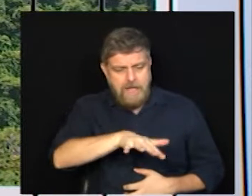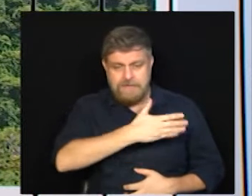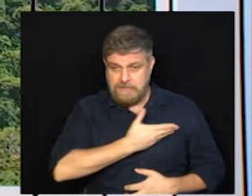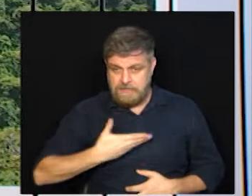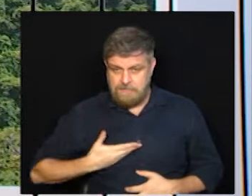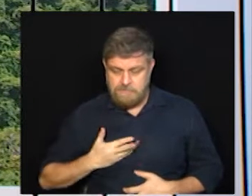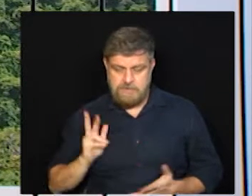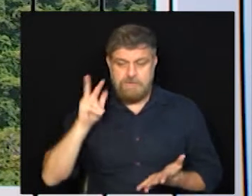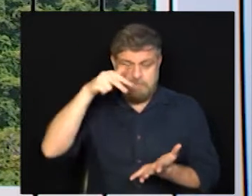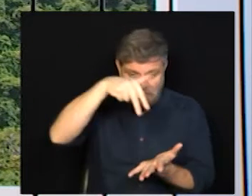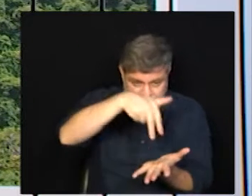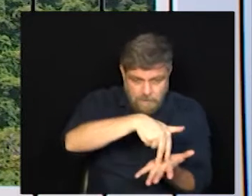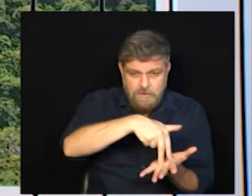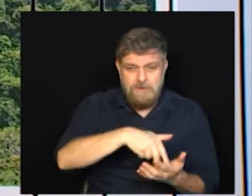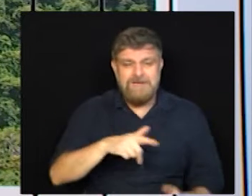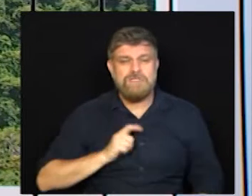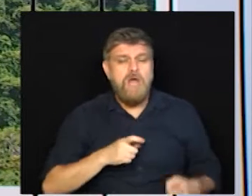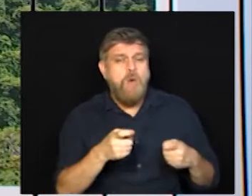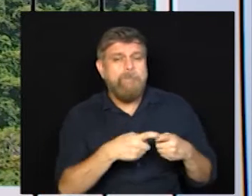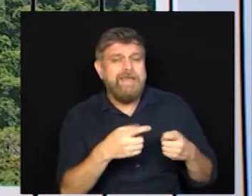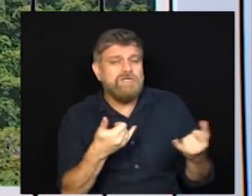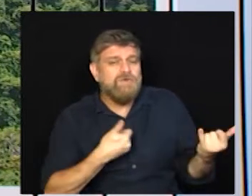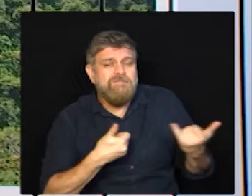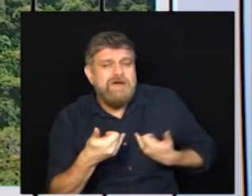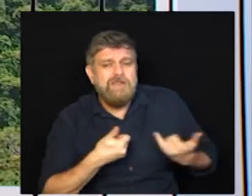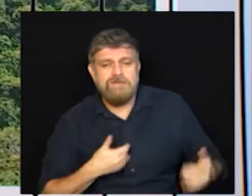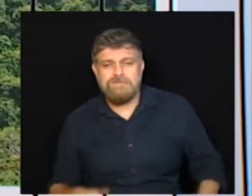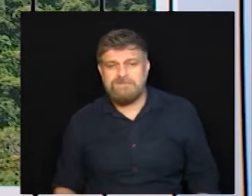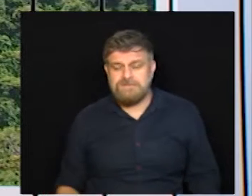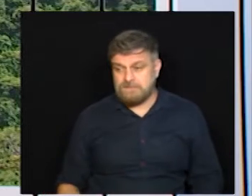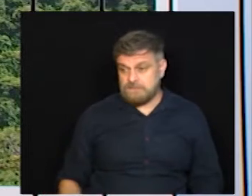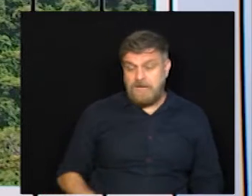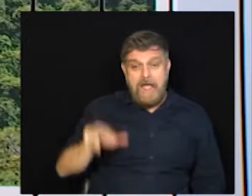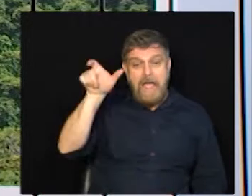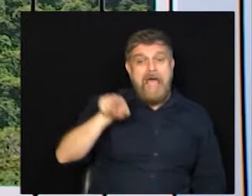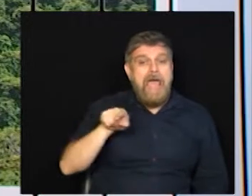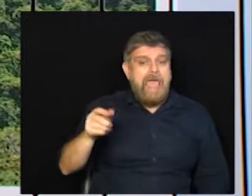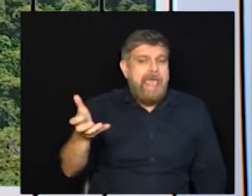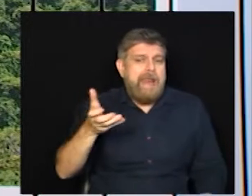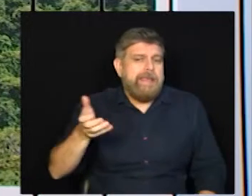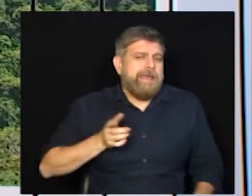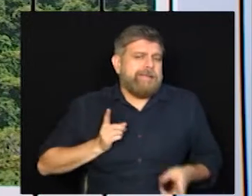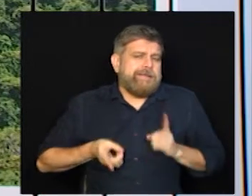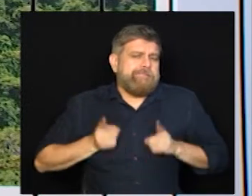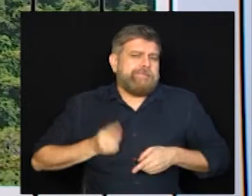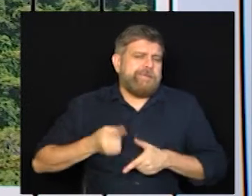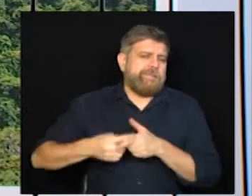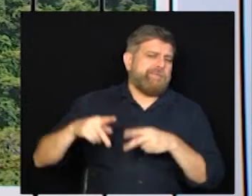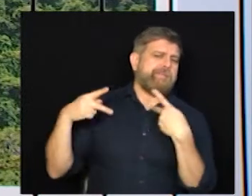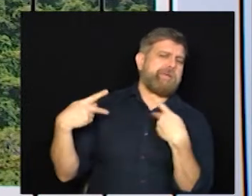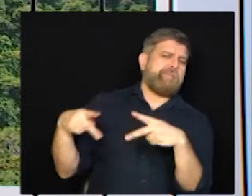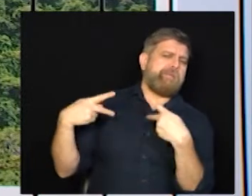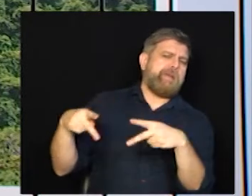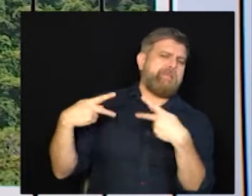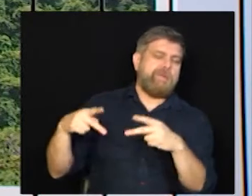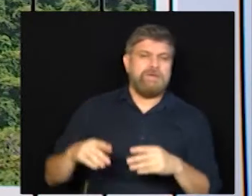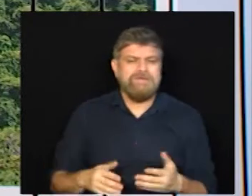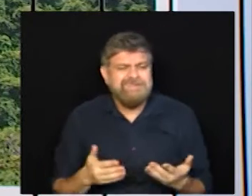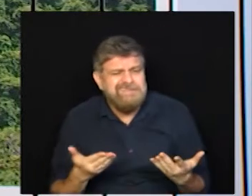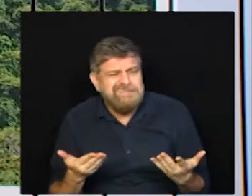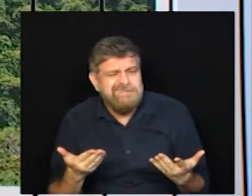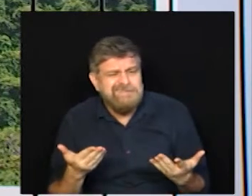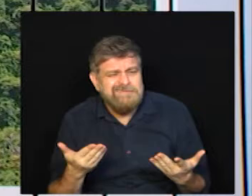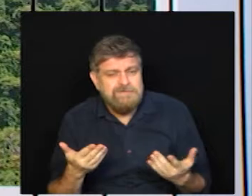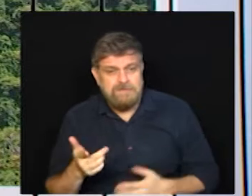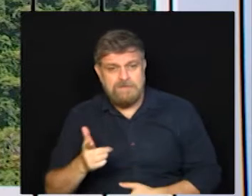município, coisas do tipo, se ele quer ser travesti, né, ele que seja. Então, assim,